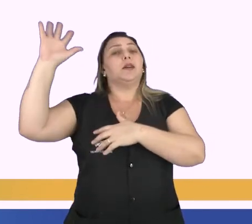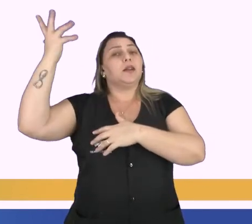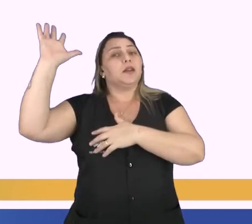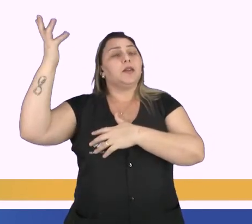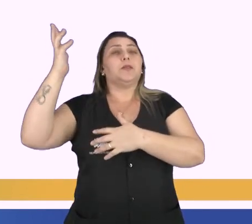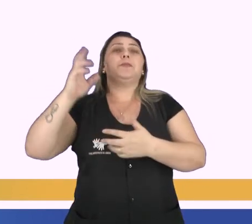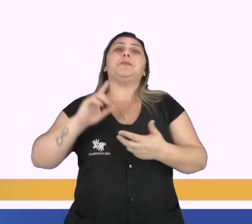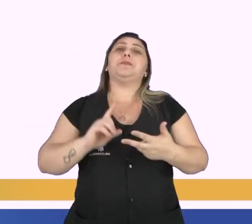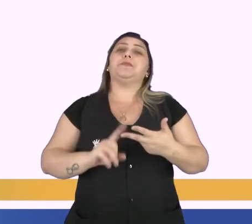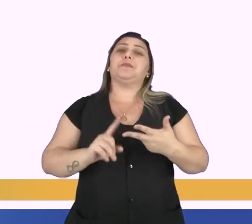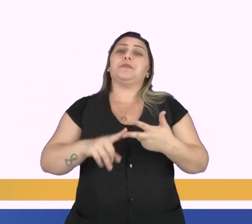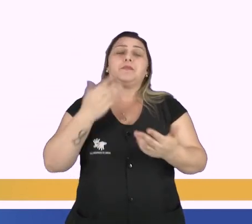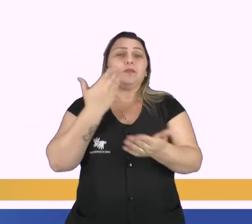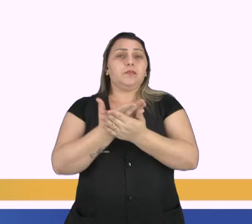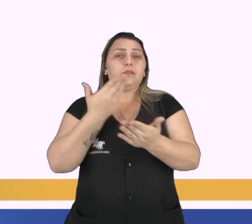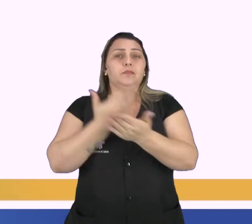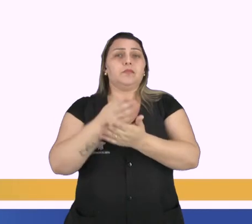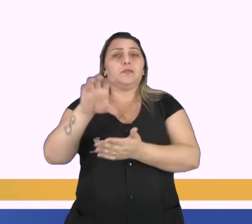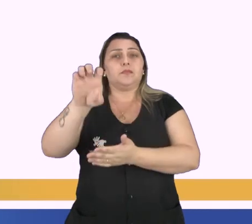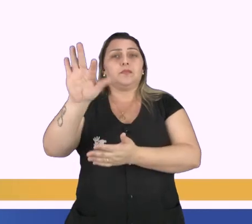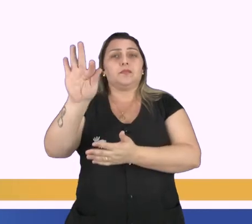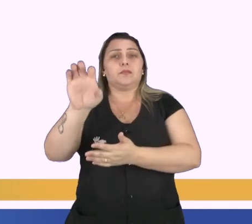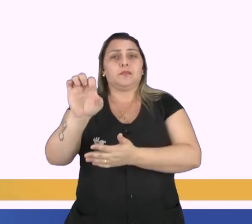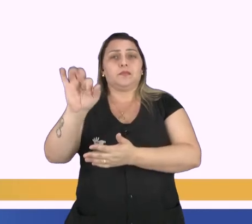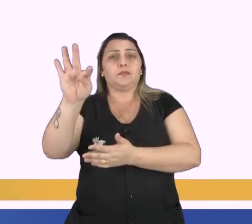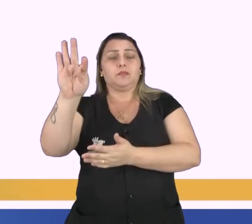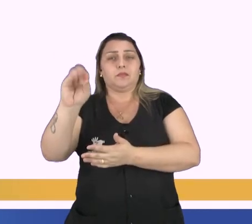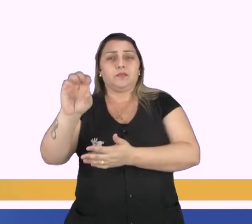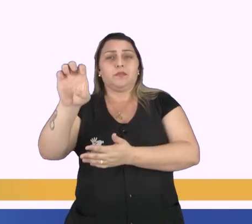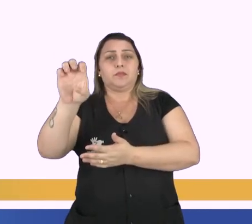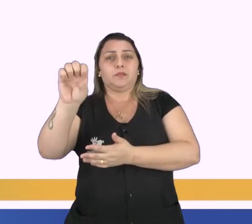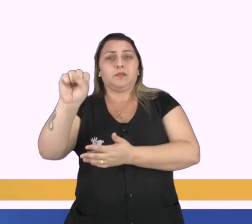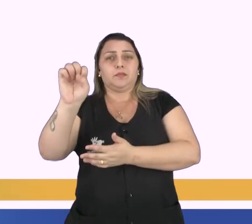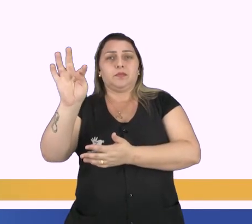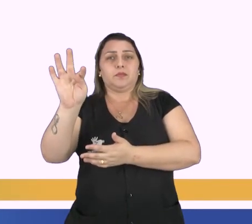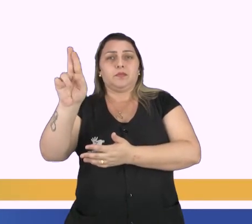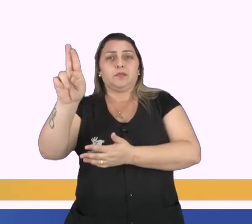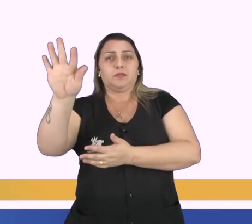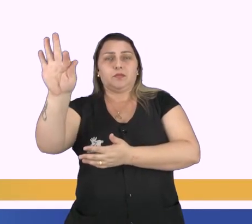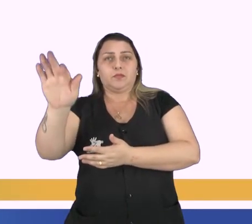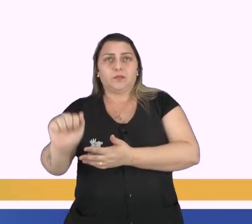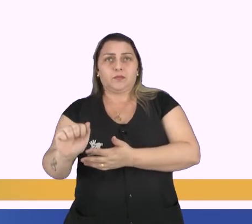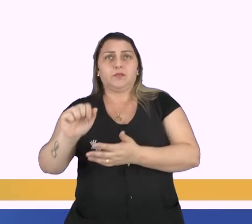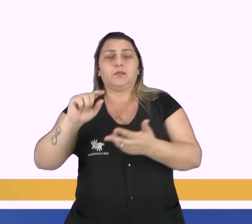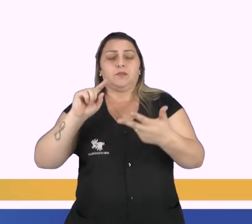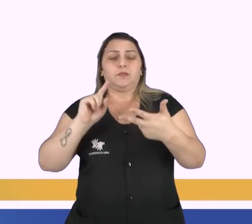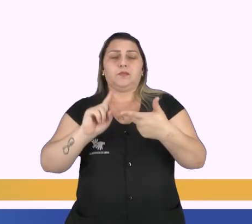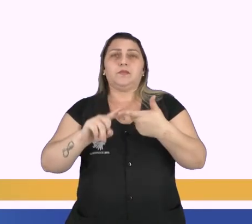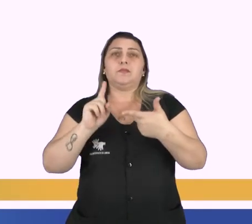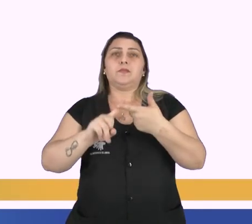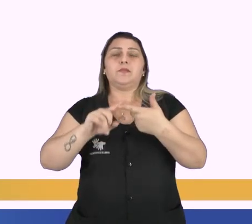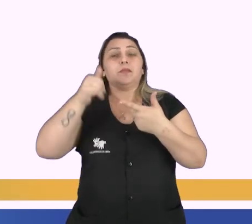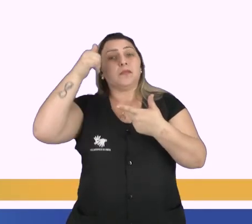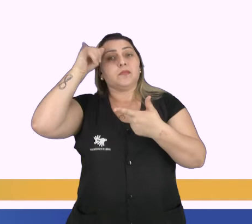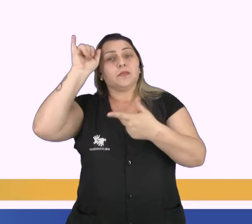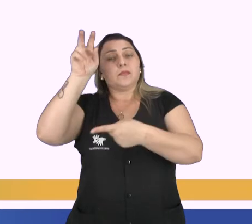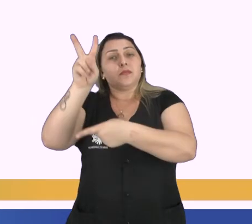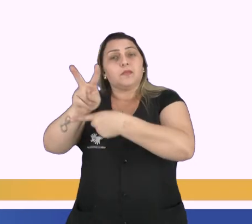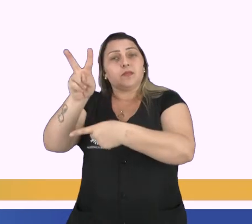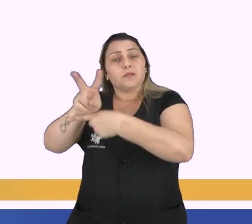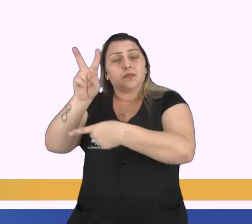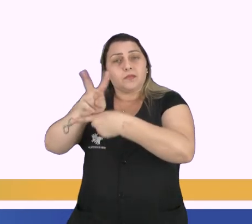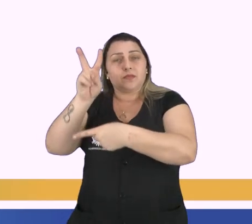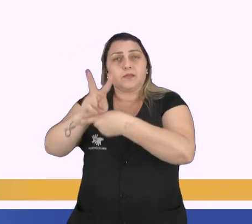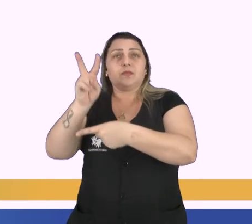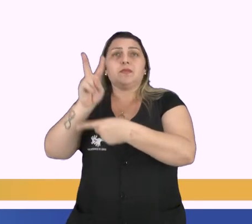tá? Estudem um pouquinho sobre efeito estufa, é um tema muito interessante, tá? Depois nós temos ali, eu coloquei ali a pecuária, tá, gente? A pecuária,